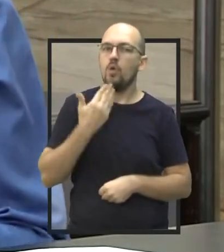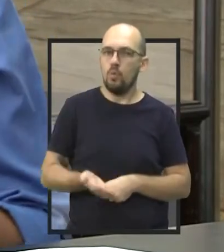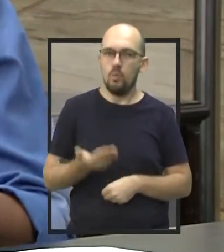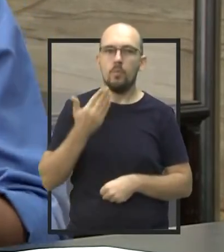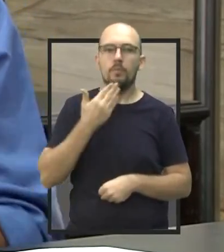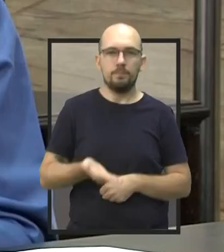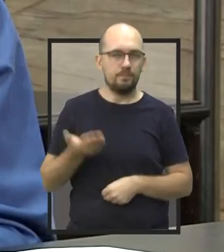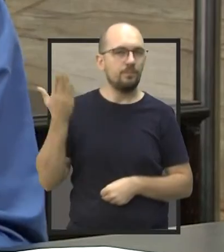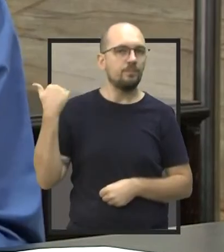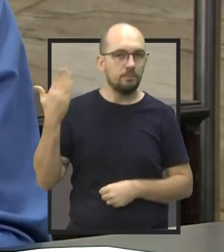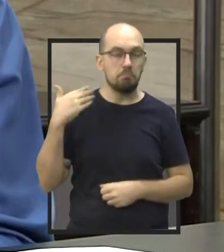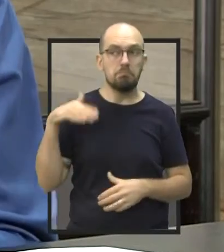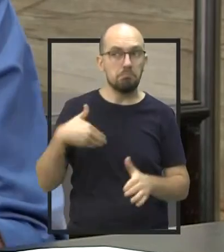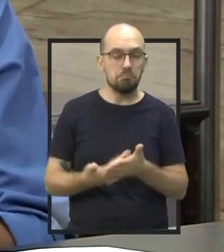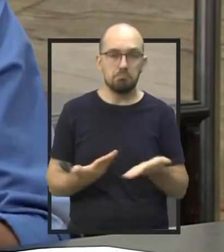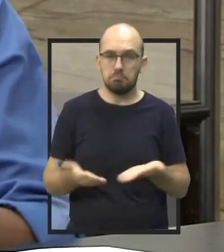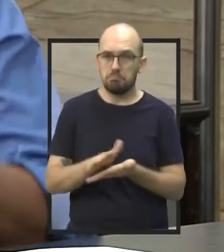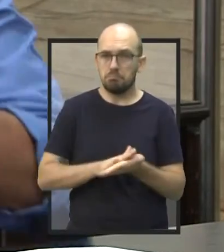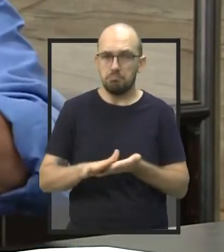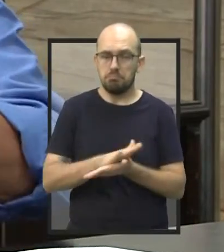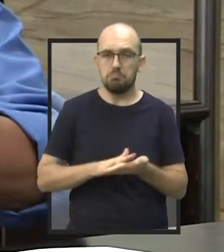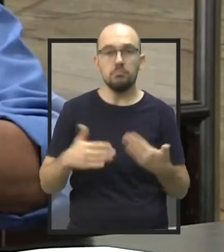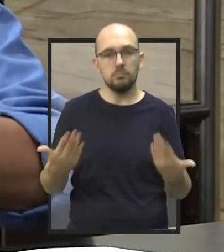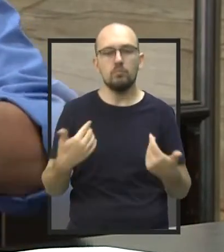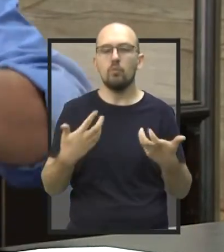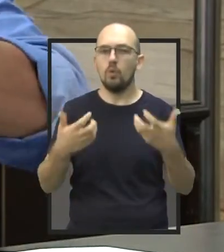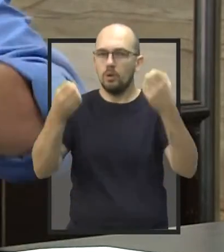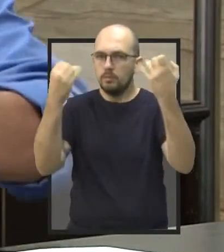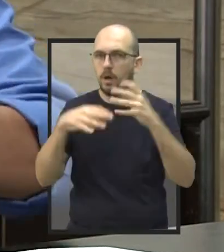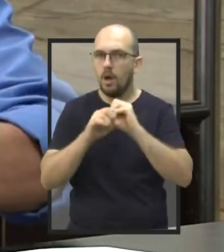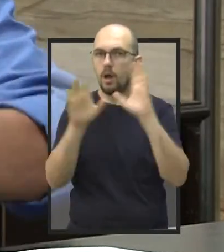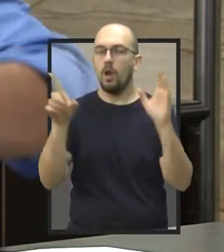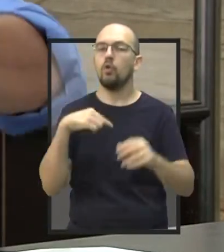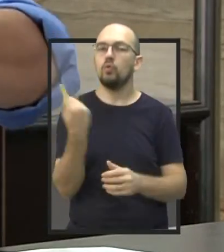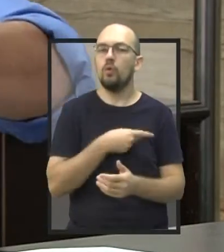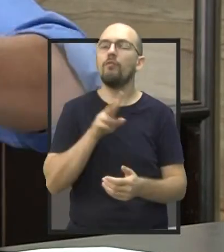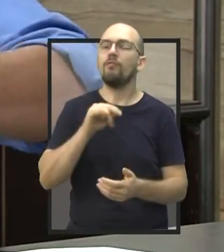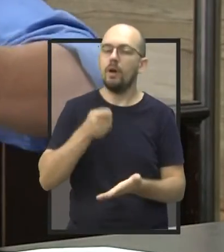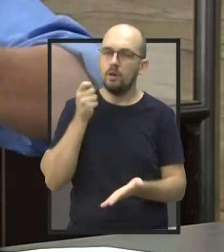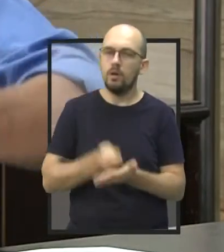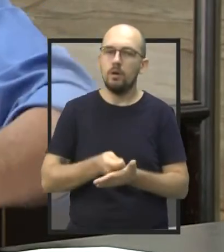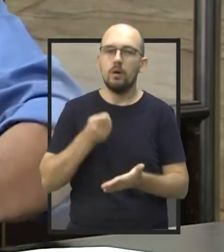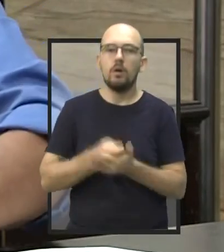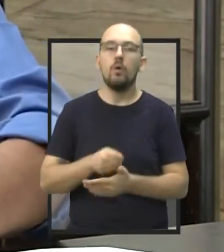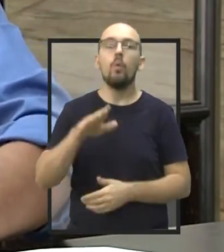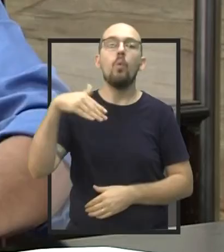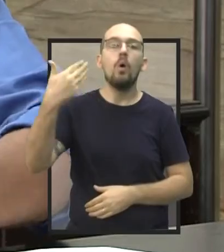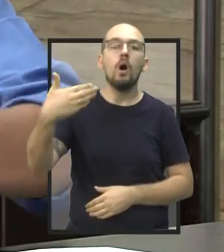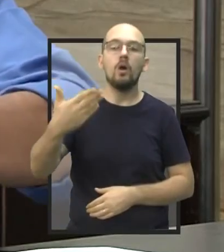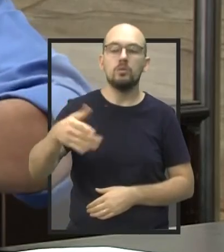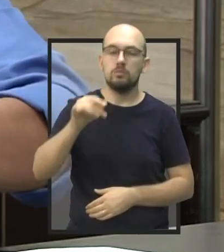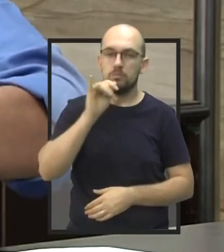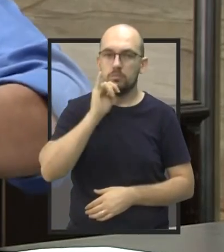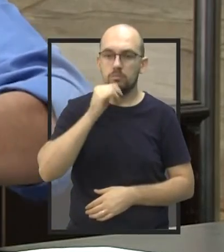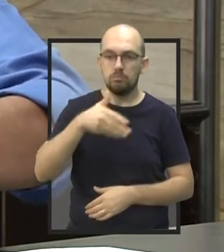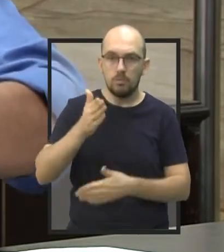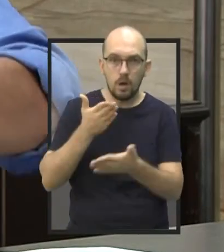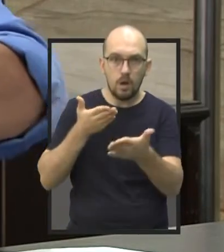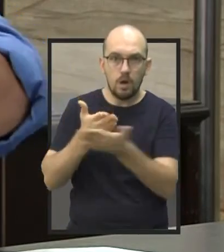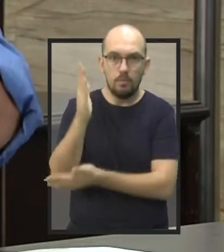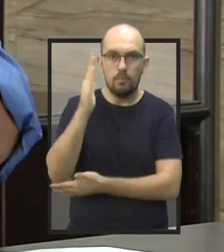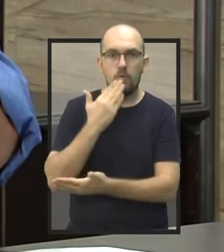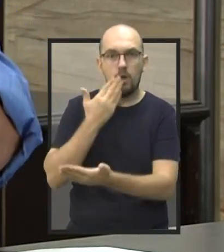de requerimento e até agora nada. Então eu quero deixar claro que nós vamos, assim que vier a ser aprovado